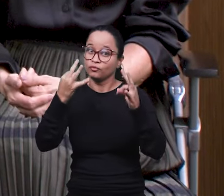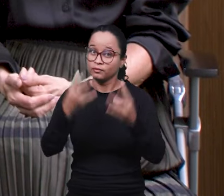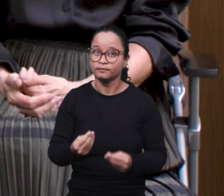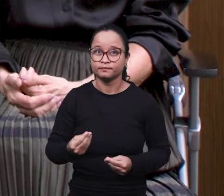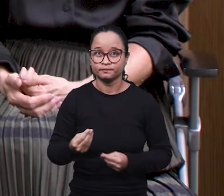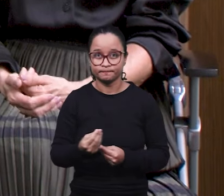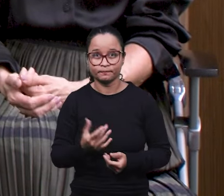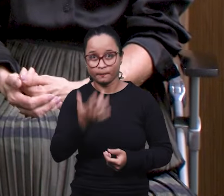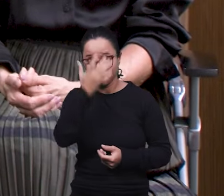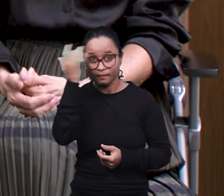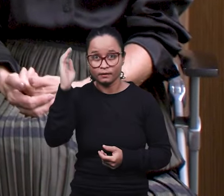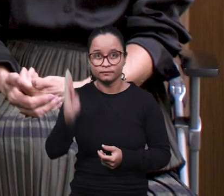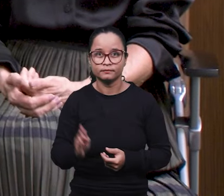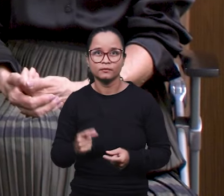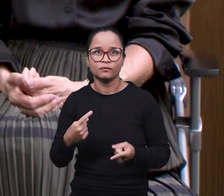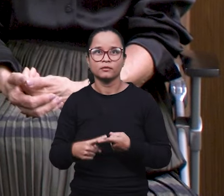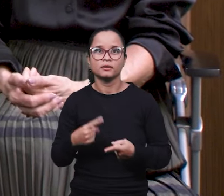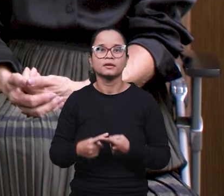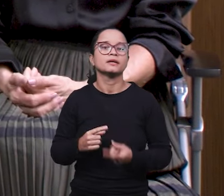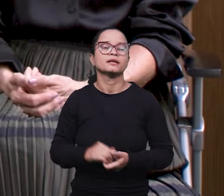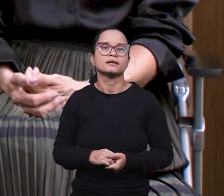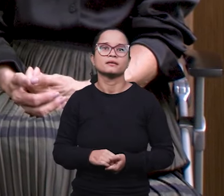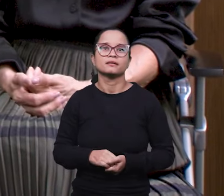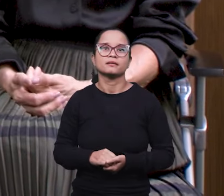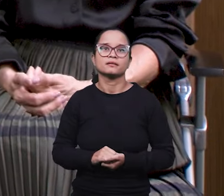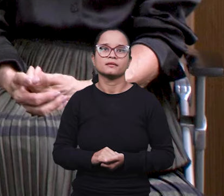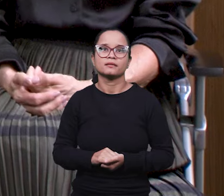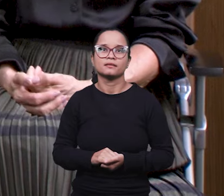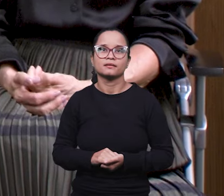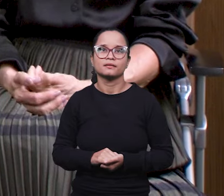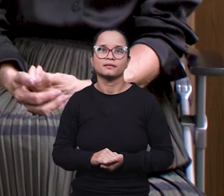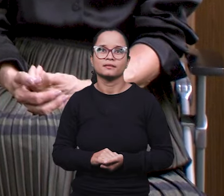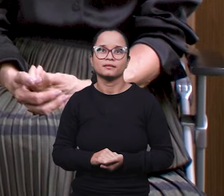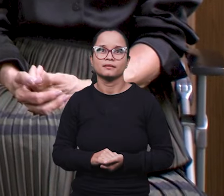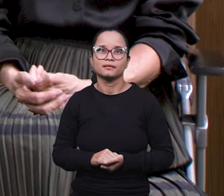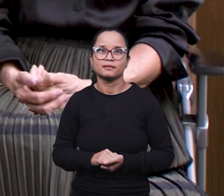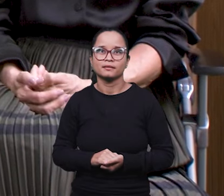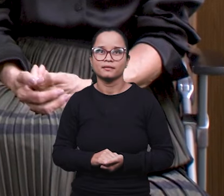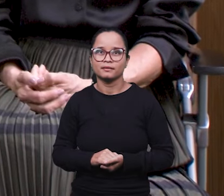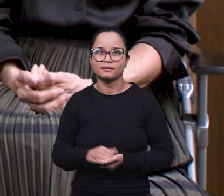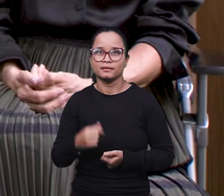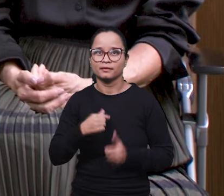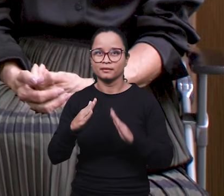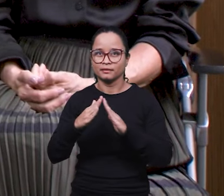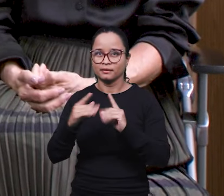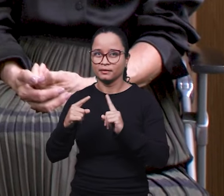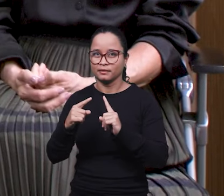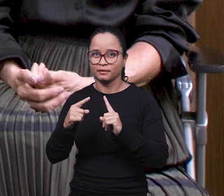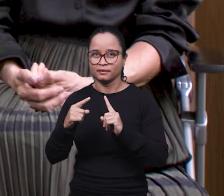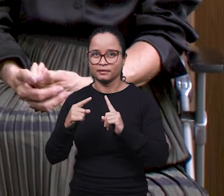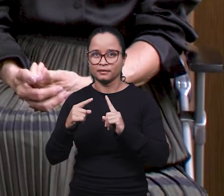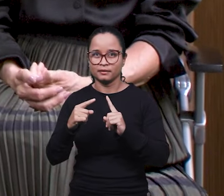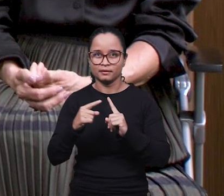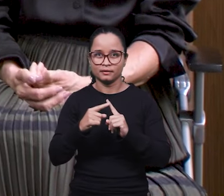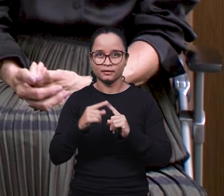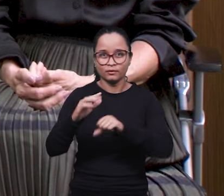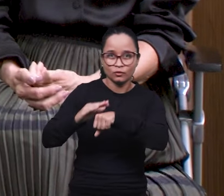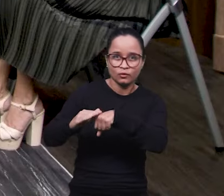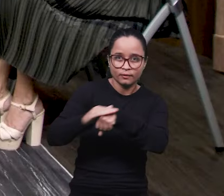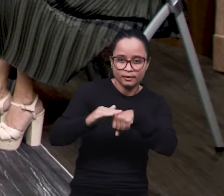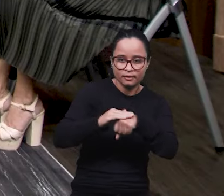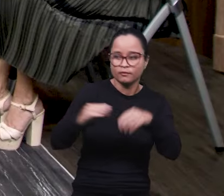porque a gente a gente não a gente é assim crente a gente é da igreja que a gente não pode se relacionar com todo mundo conversava com todas as